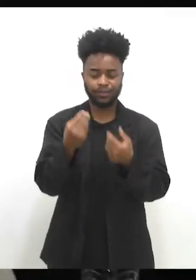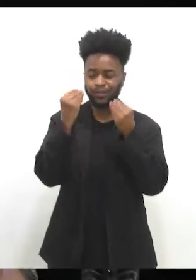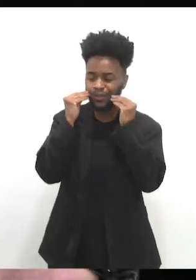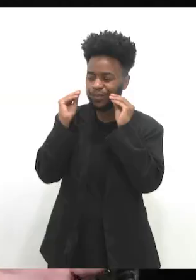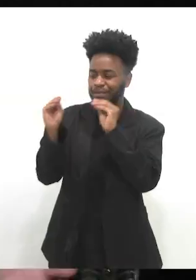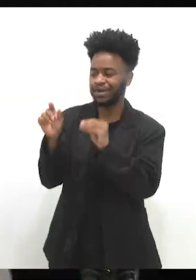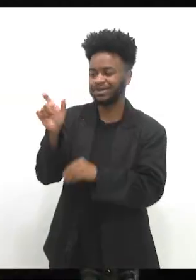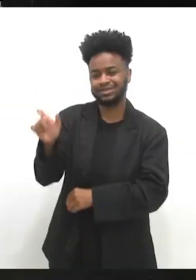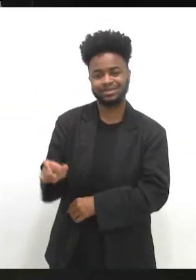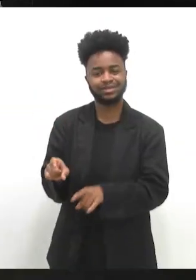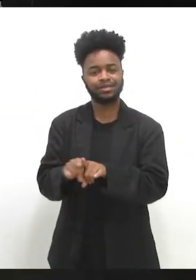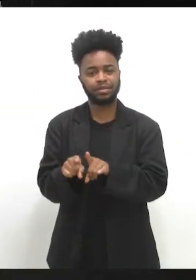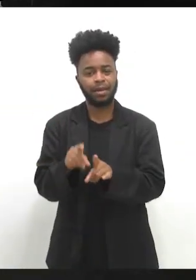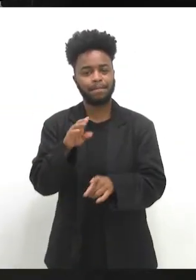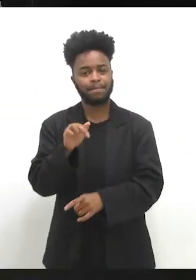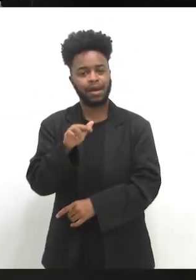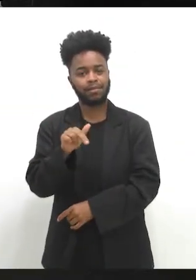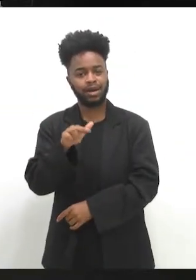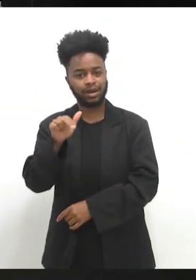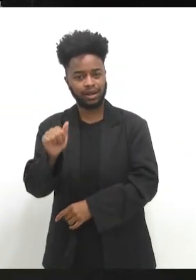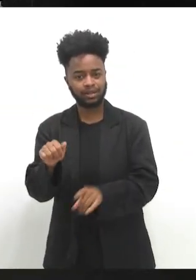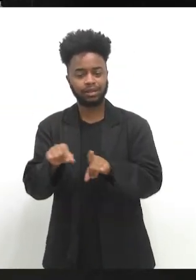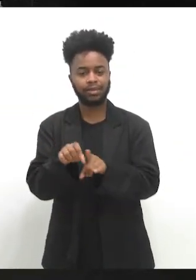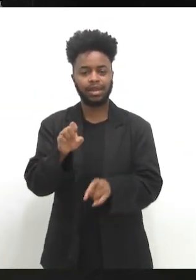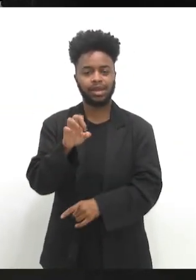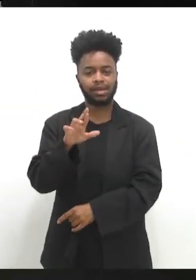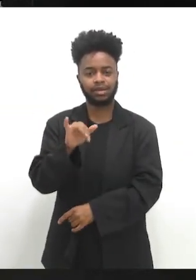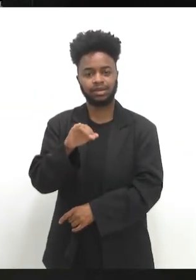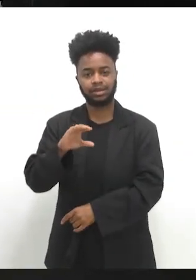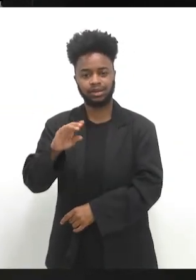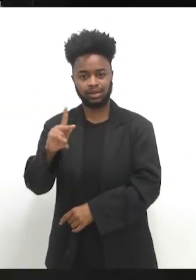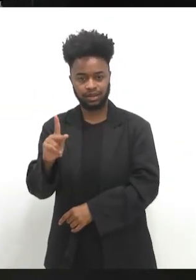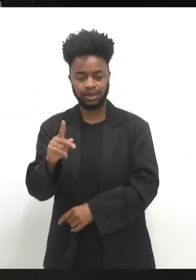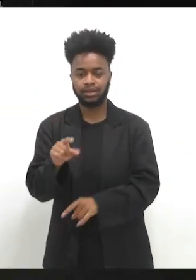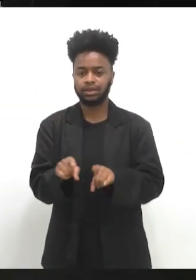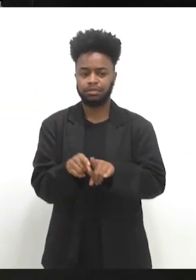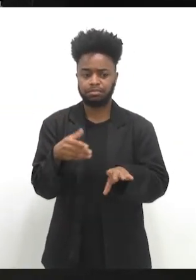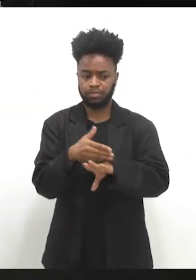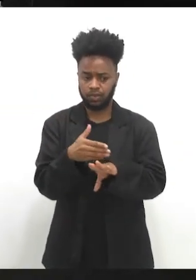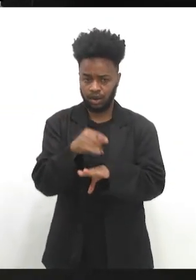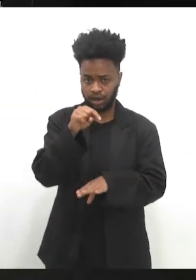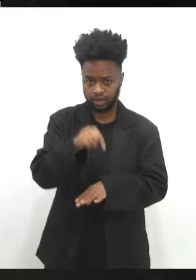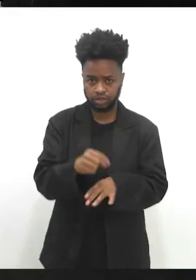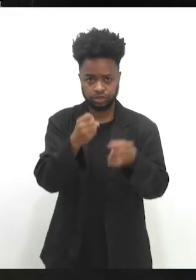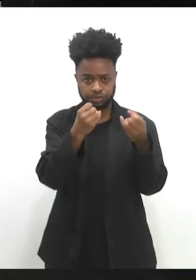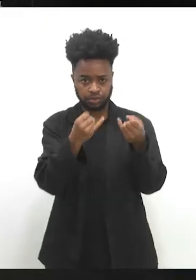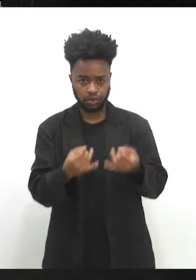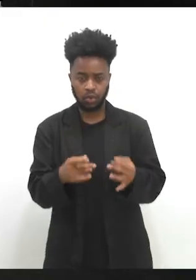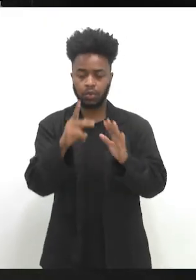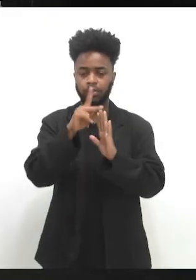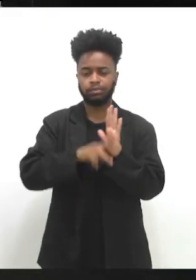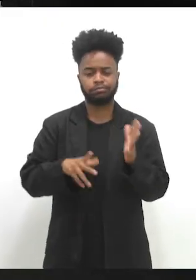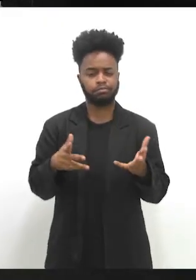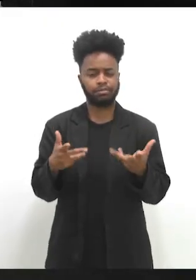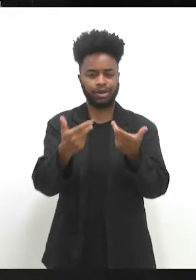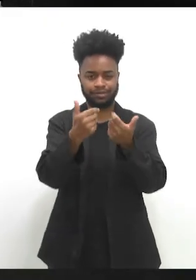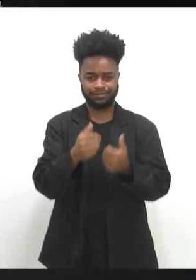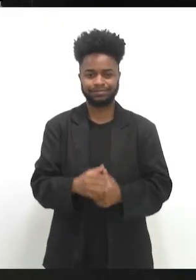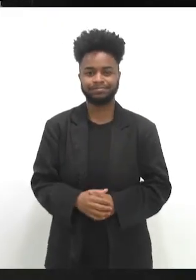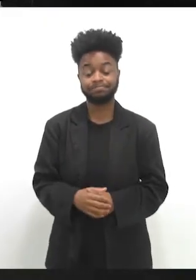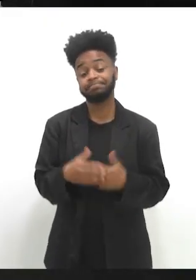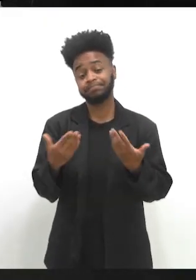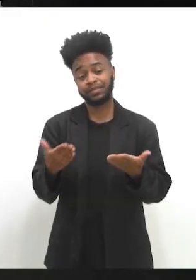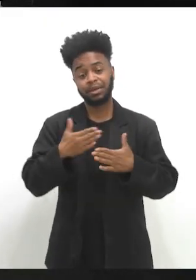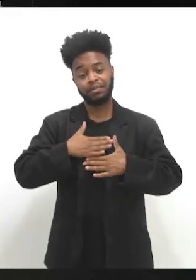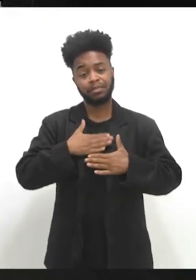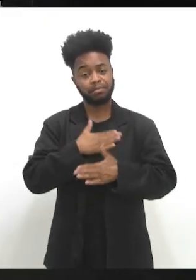Maravilhoso. Um beijo, Clara, assim, a Bárbara, o Eric também. Popularizando muito, né? O Eric esteve aqui com a gente, falou dos projetos, incrível, né? Então,